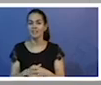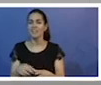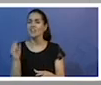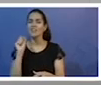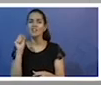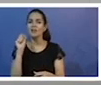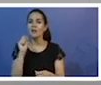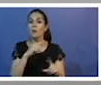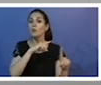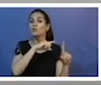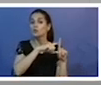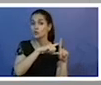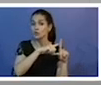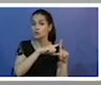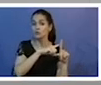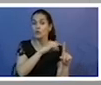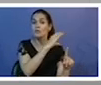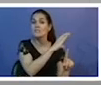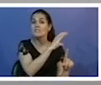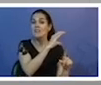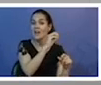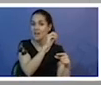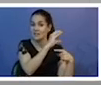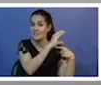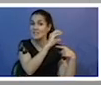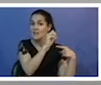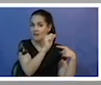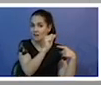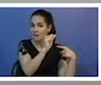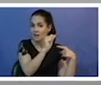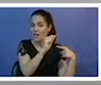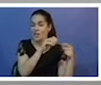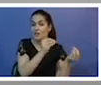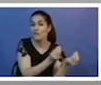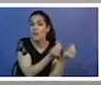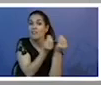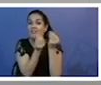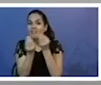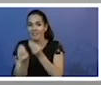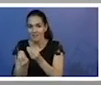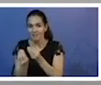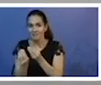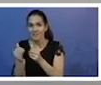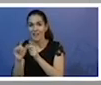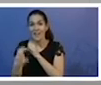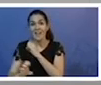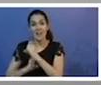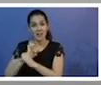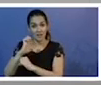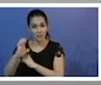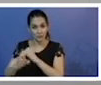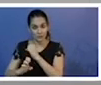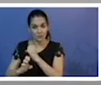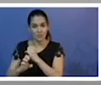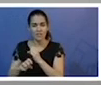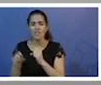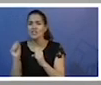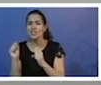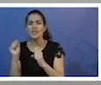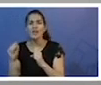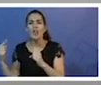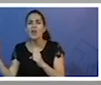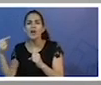a carga positiva? É o Ca, é aquele átomo que vai doar elétrons numa ligação química. E quem é a